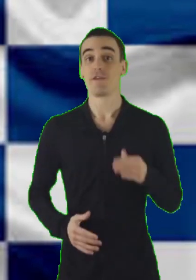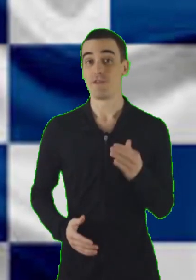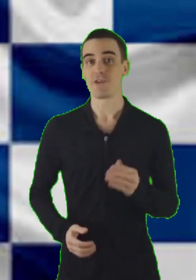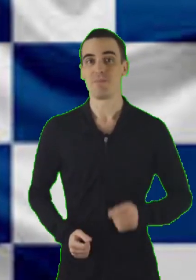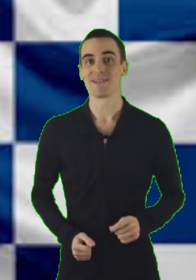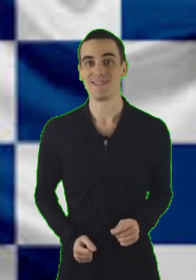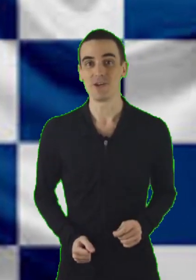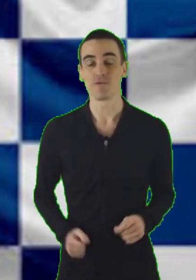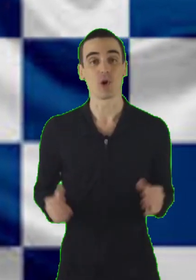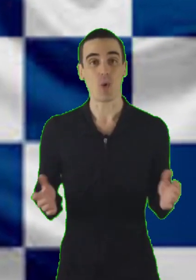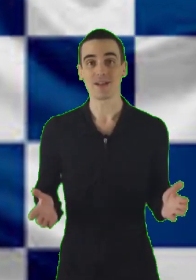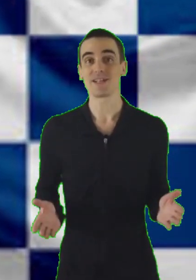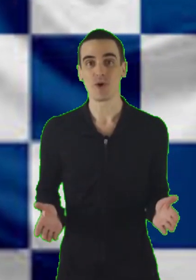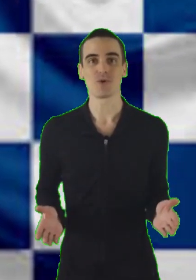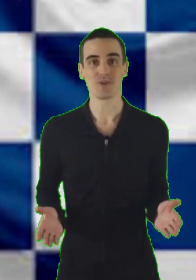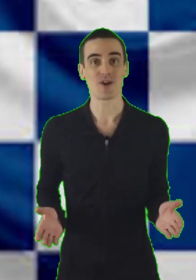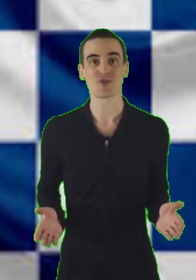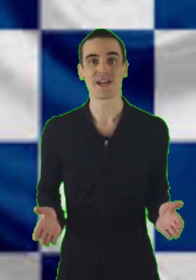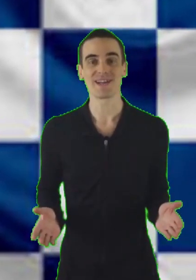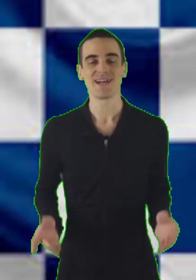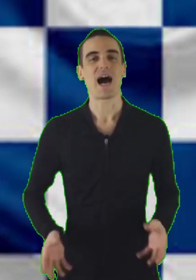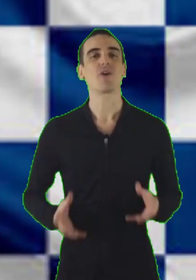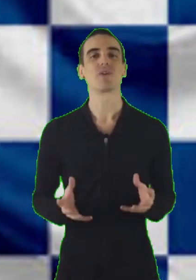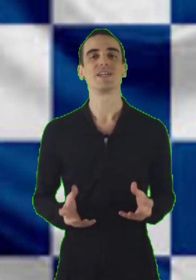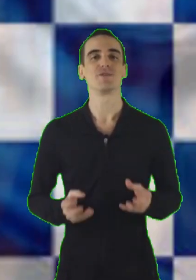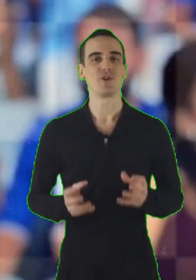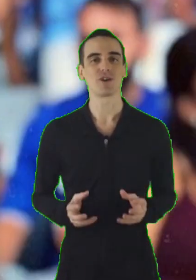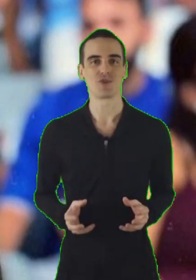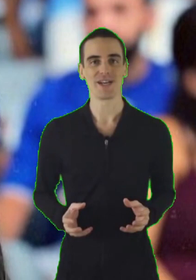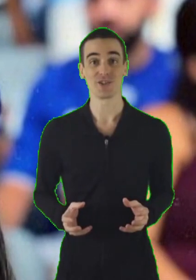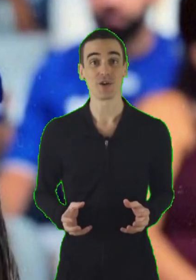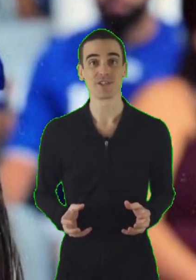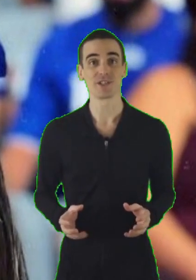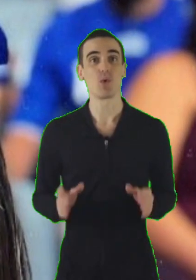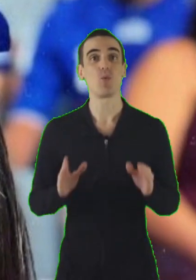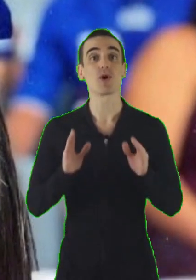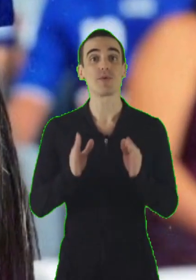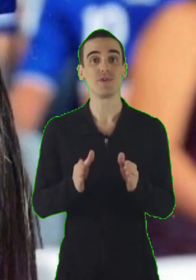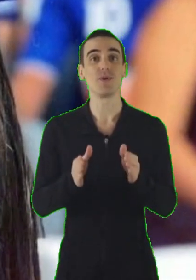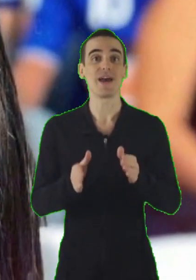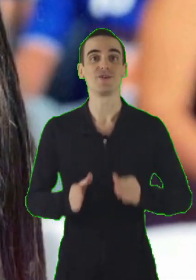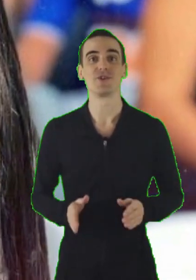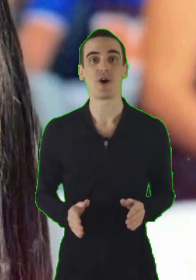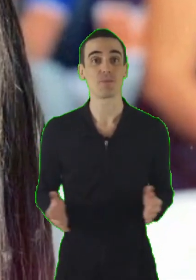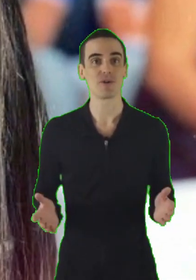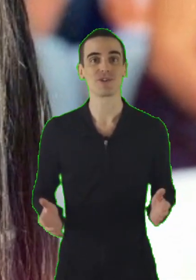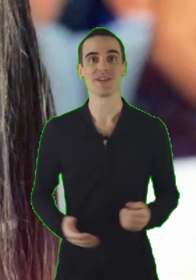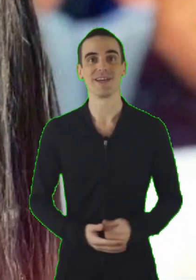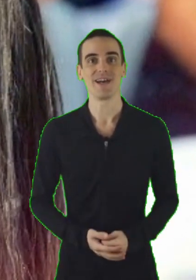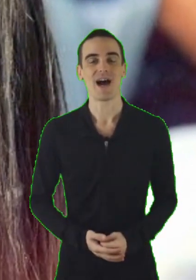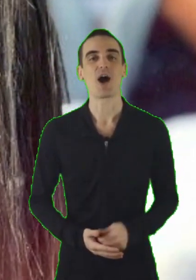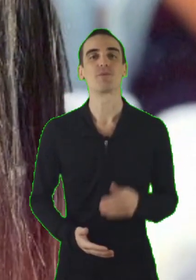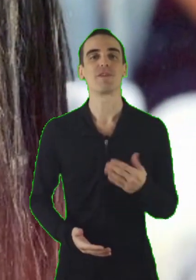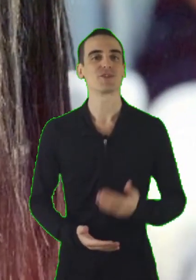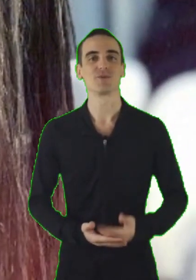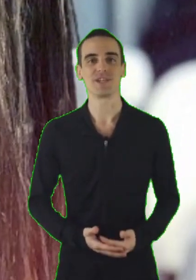foi noticiado agora. Excelente notícia para o torcedor celeste. Fala, torcedor do Cruzeiro. Se inscreva no